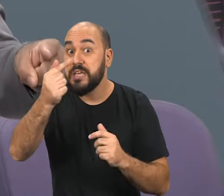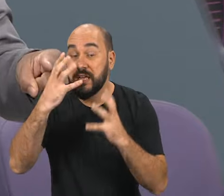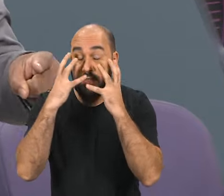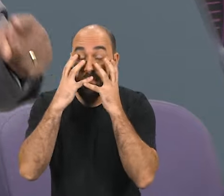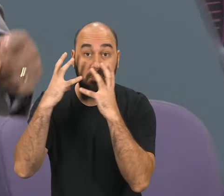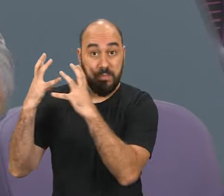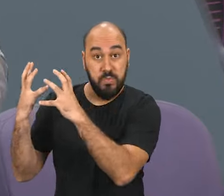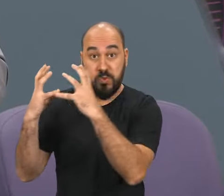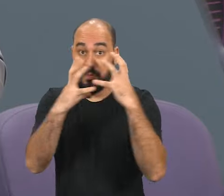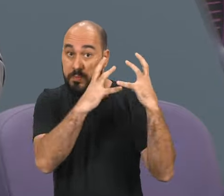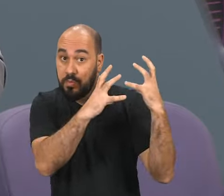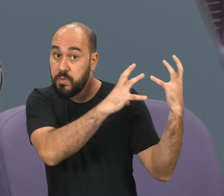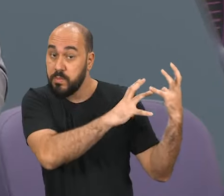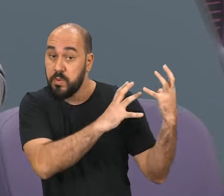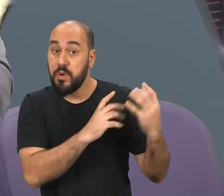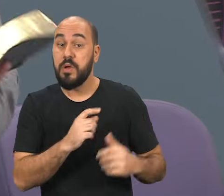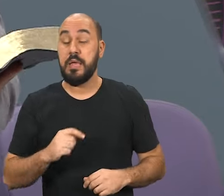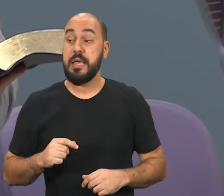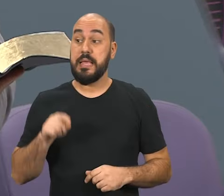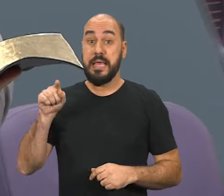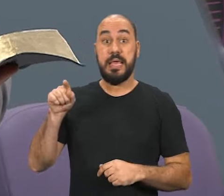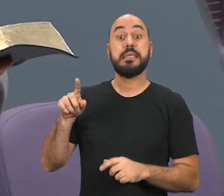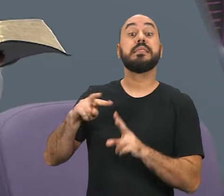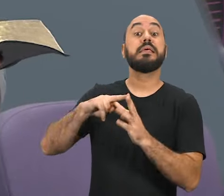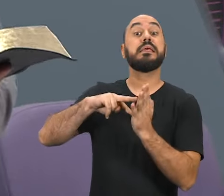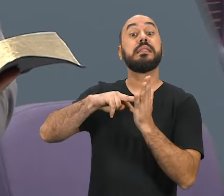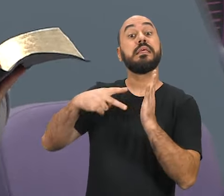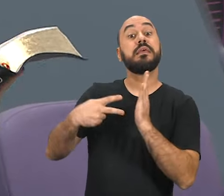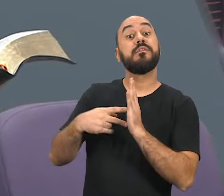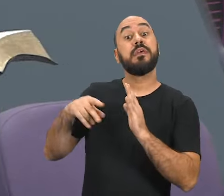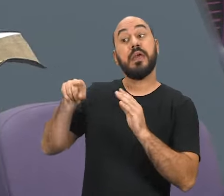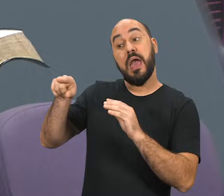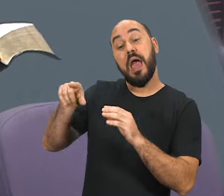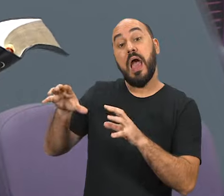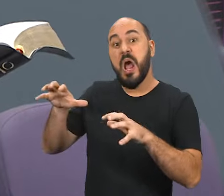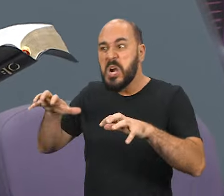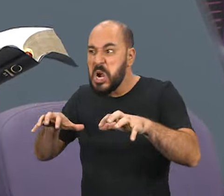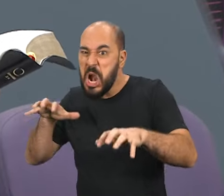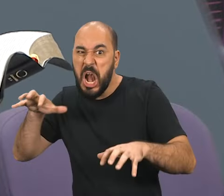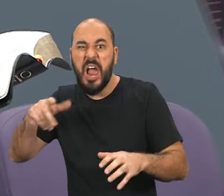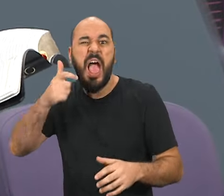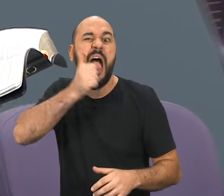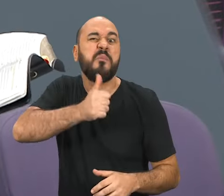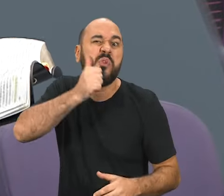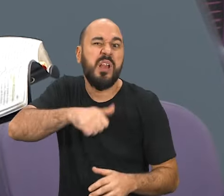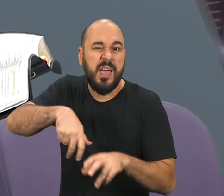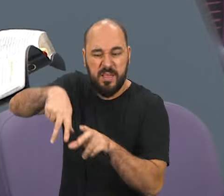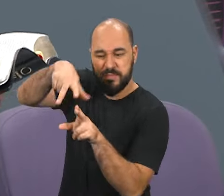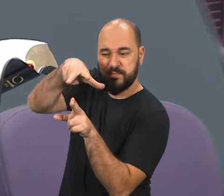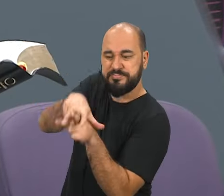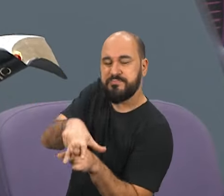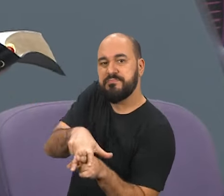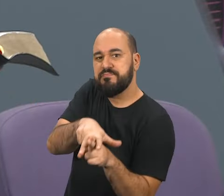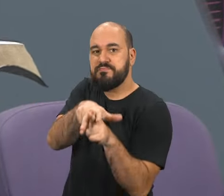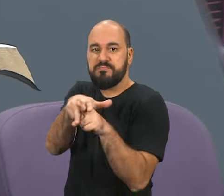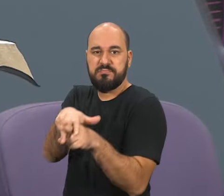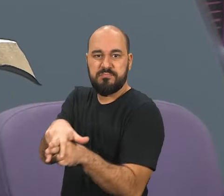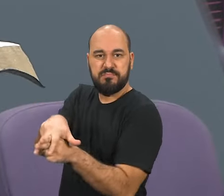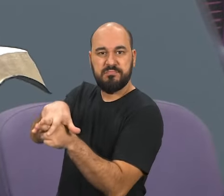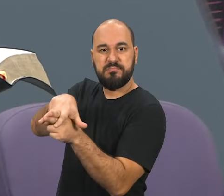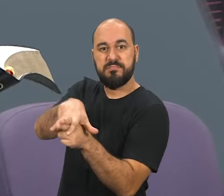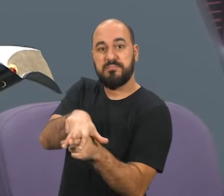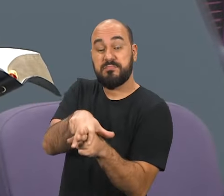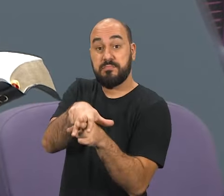meio dos quais a mulher está sentada, está muito claro, está mostrando que as 7 cabeças da besta são as 7 colinas de